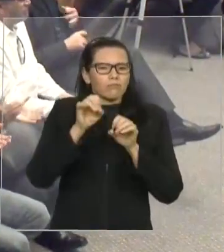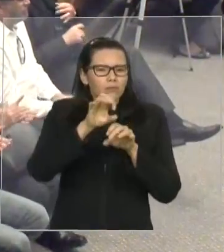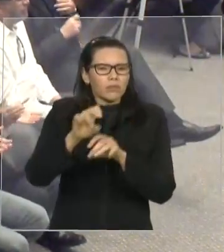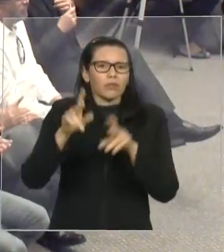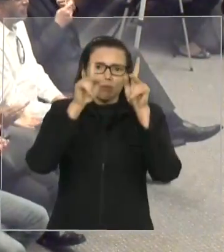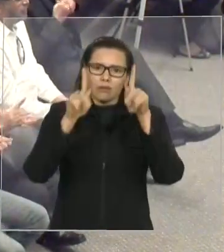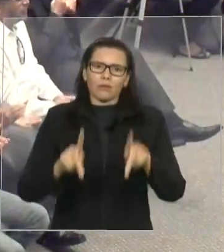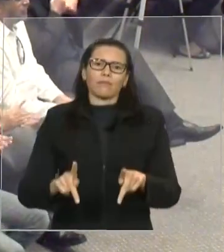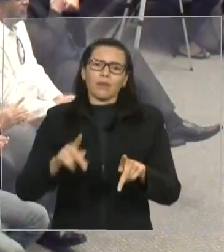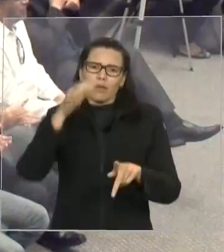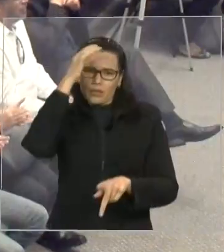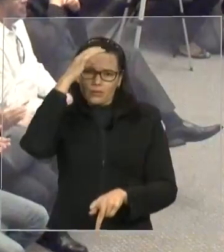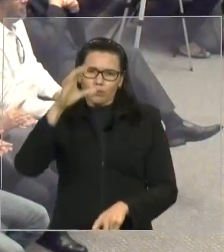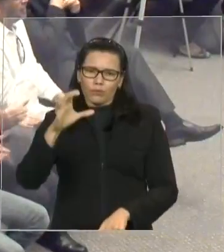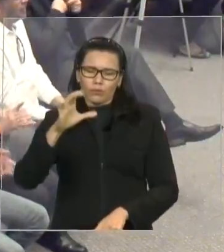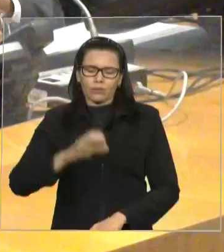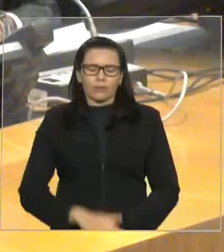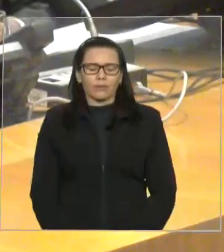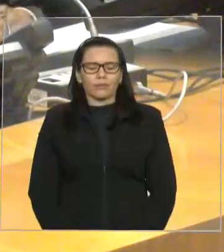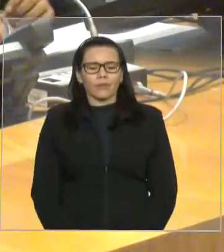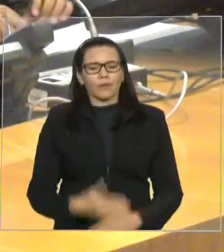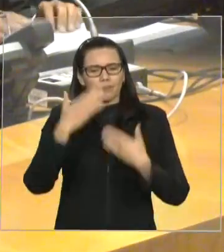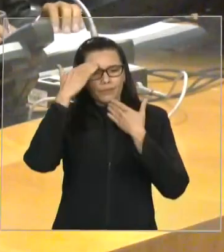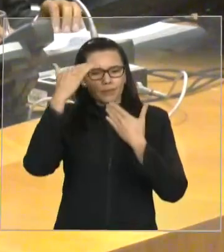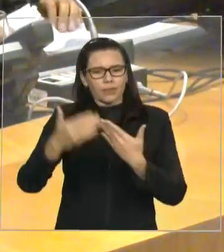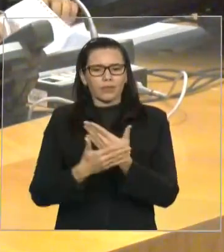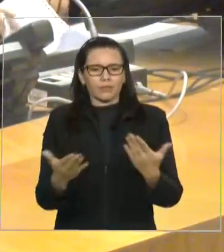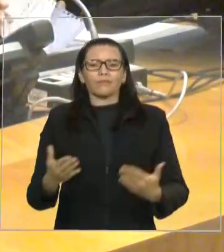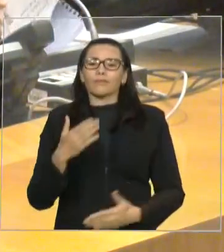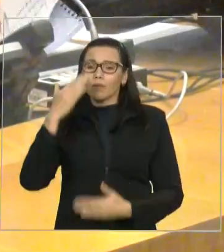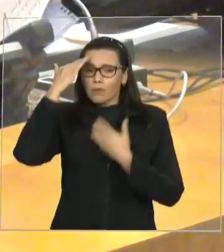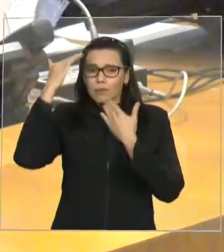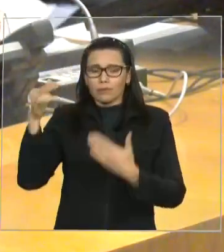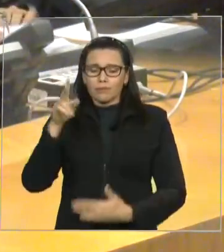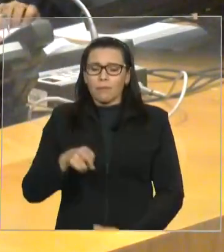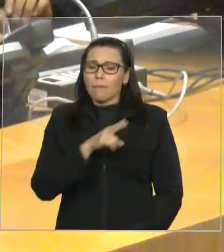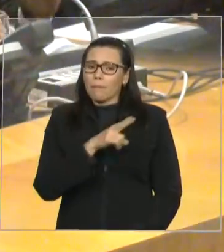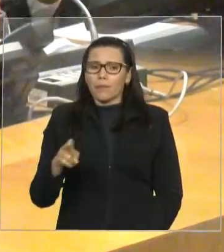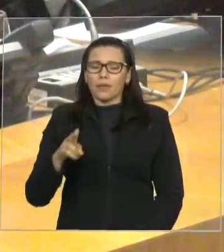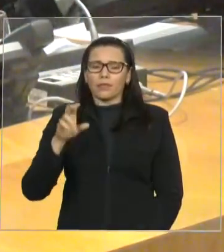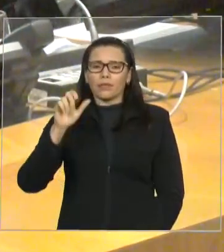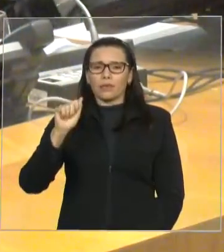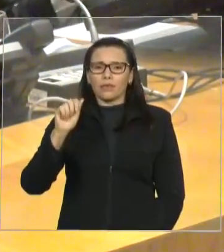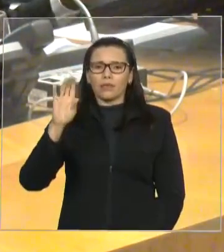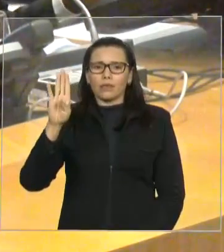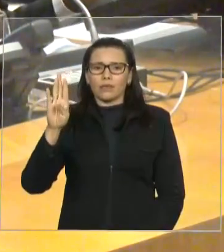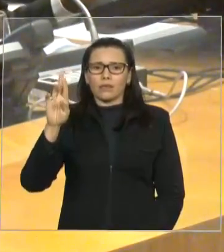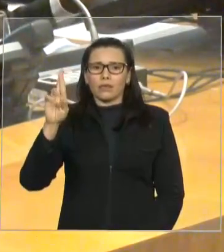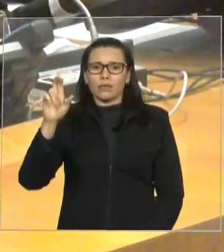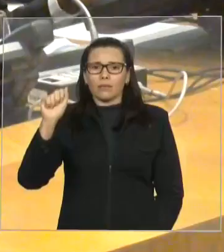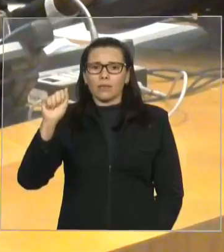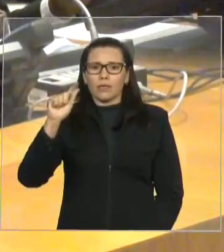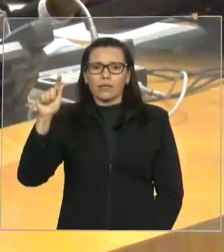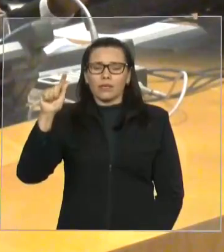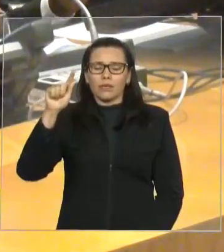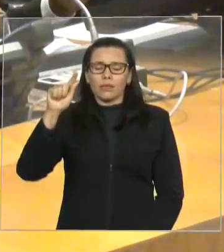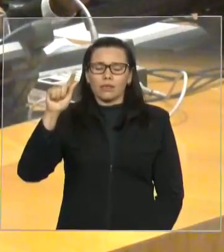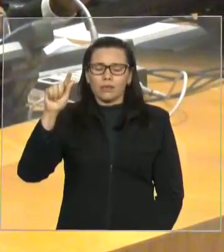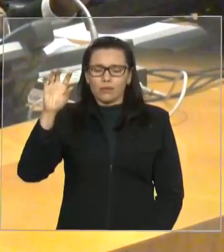Muito obrigado a você, Padre Abraão. Quero convidar para fazer o uso da palavra, encerrando as